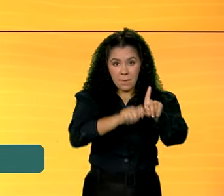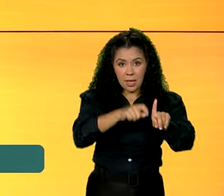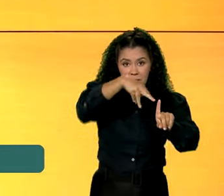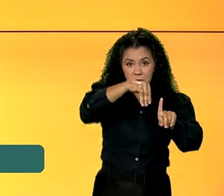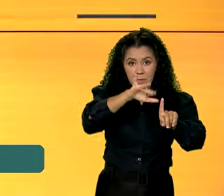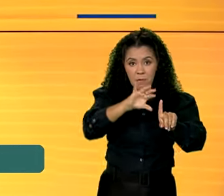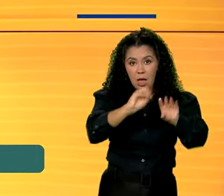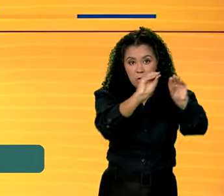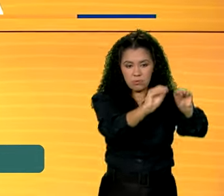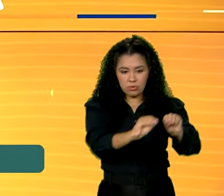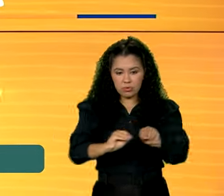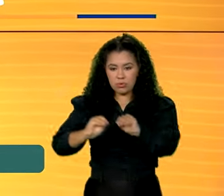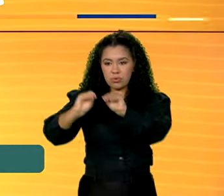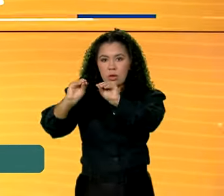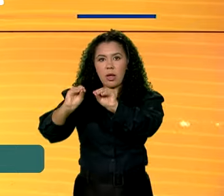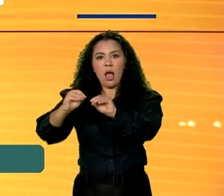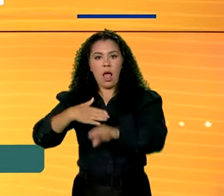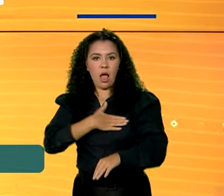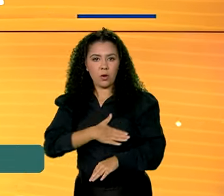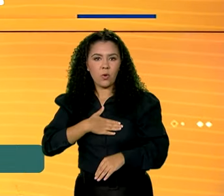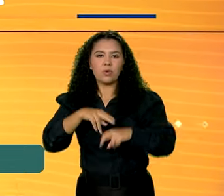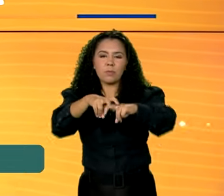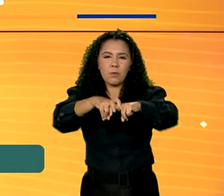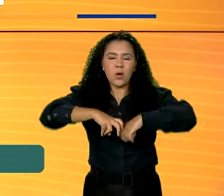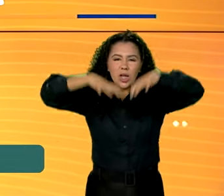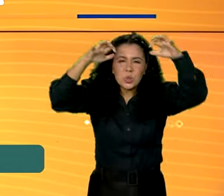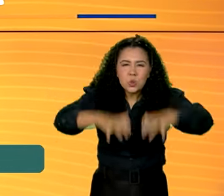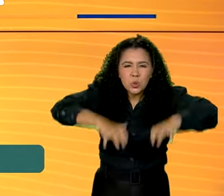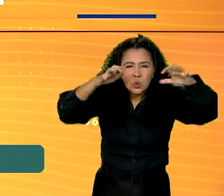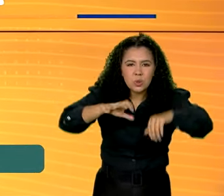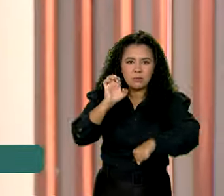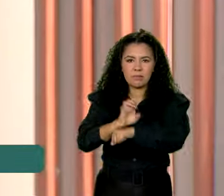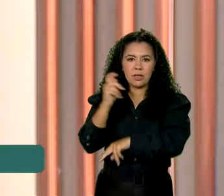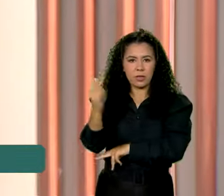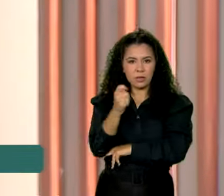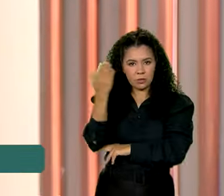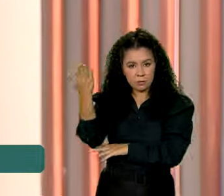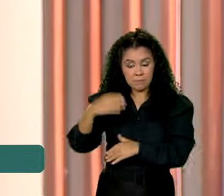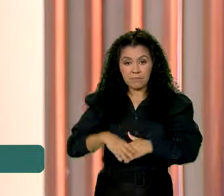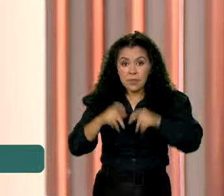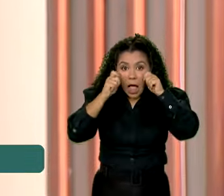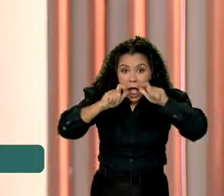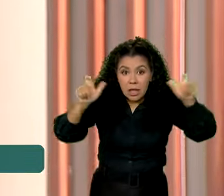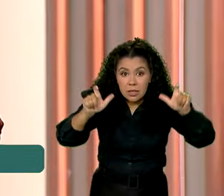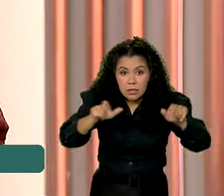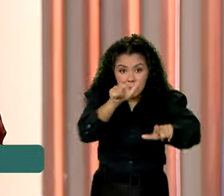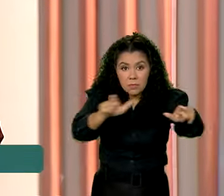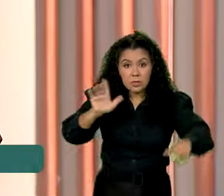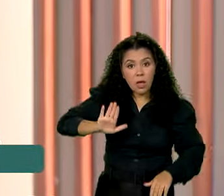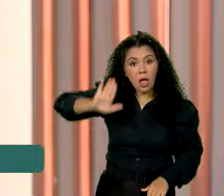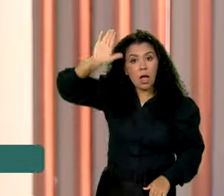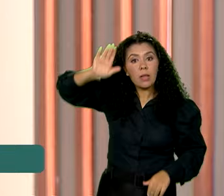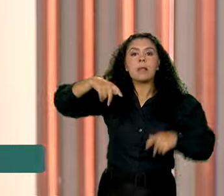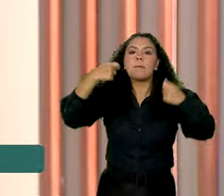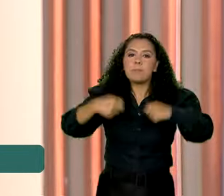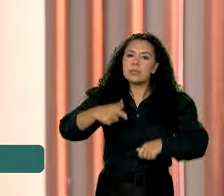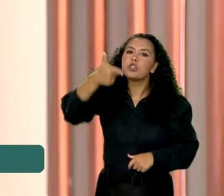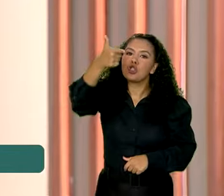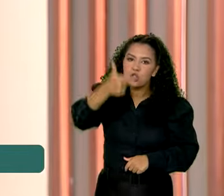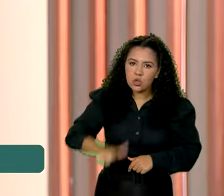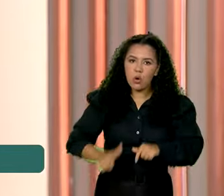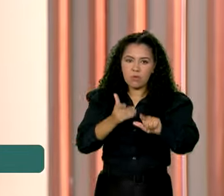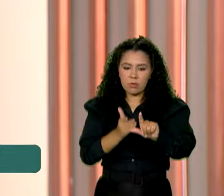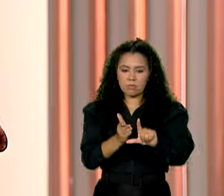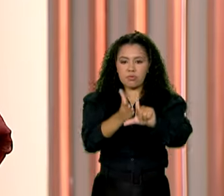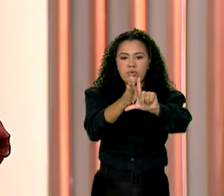foi adiado por conta do desastre climático no Rio Grande do Sul. E atenção, os candidatos terão de acessar novamente os cartões